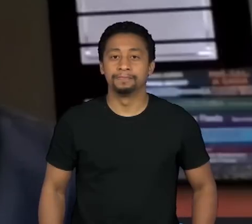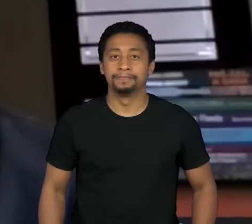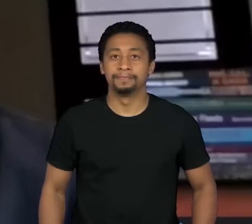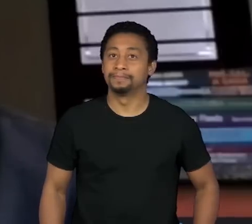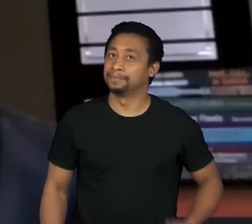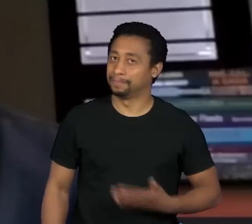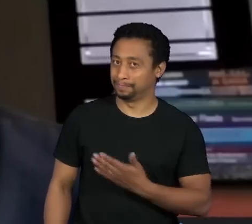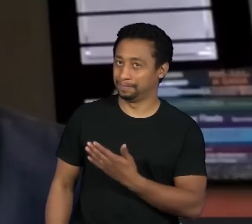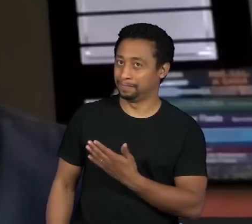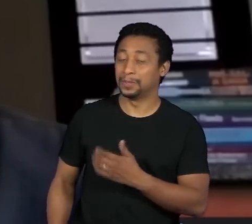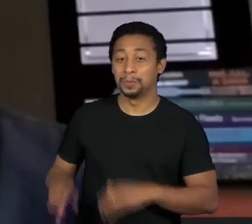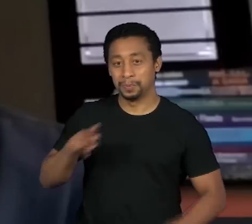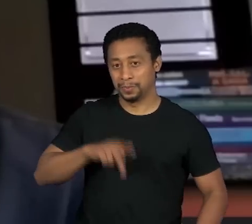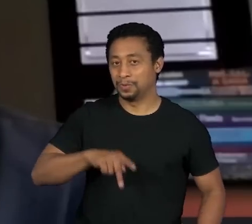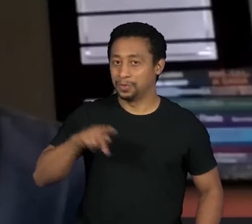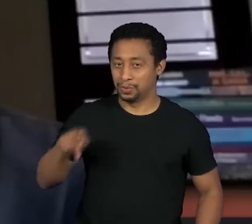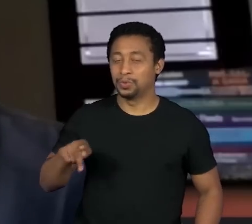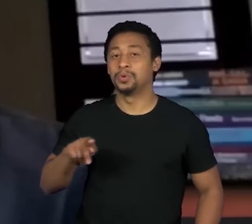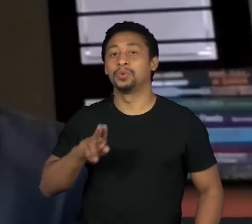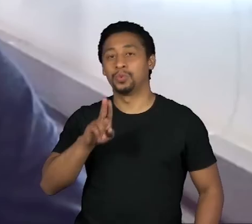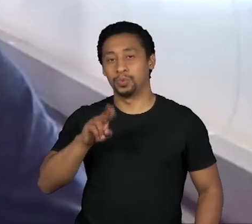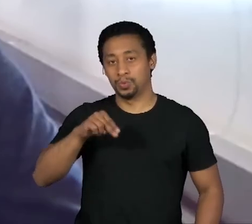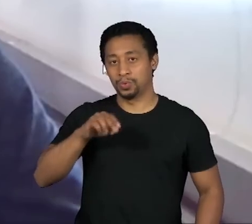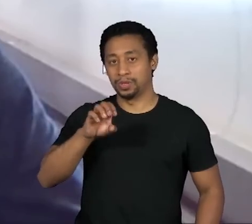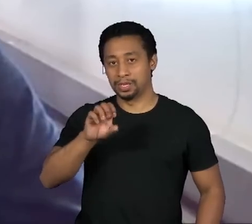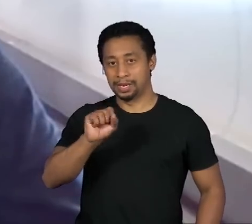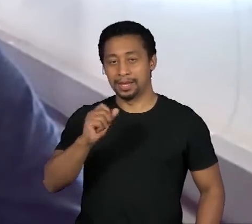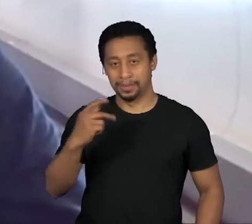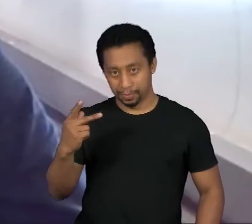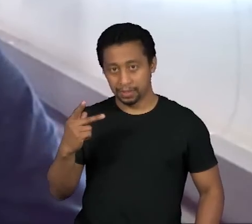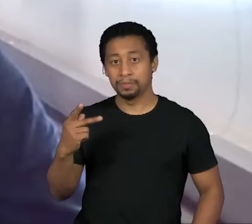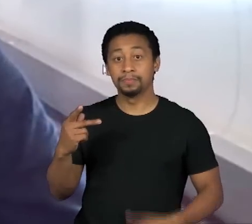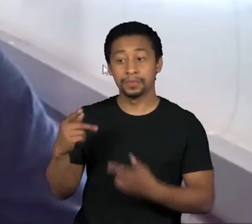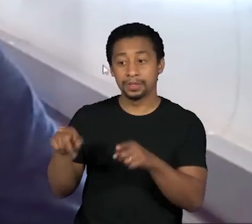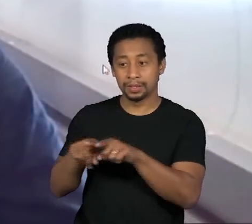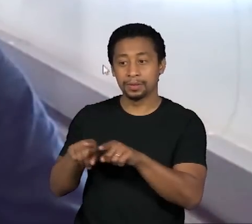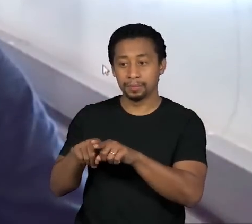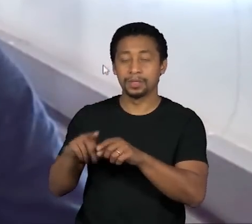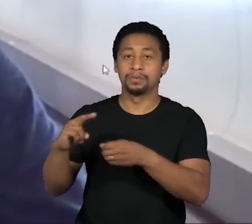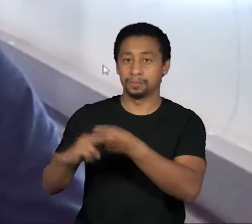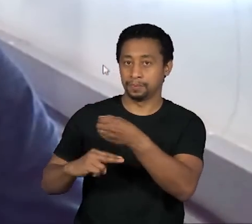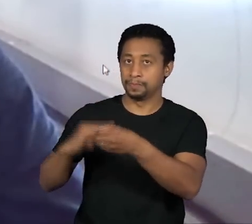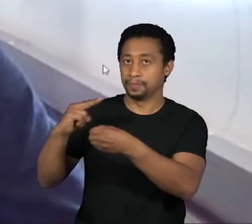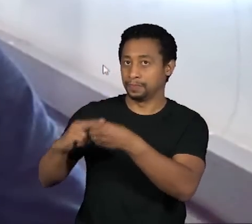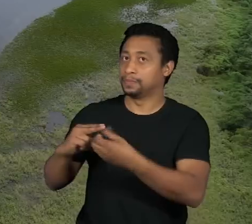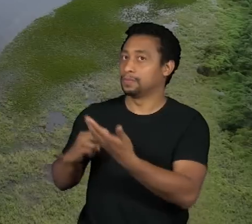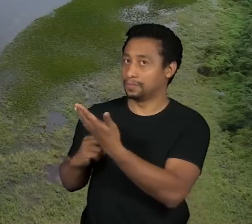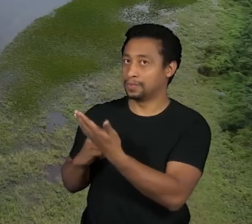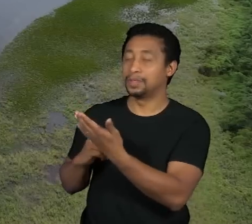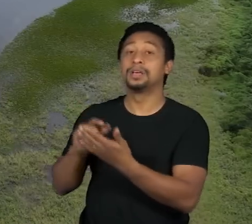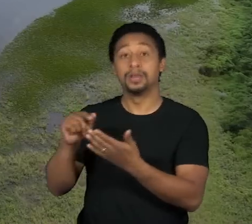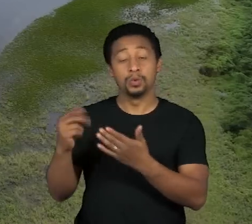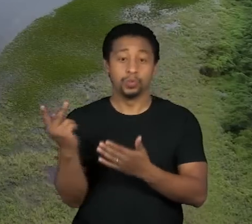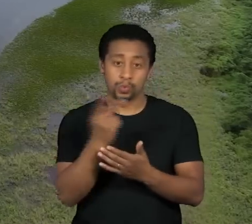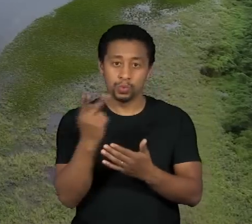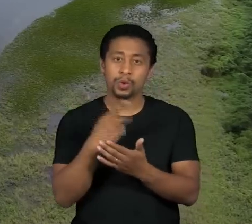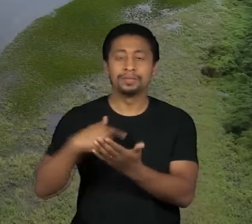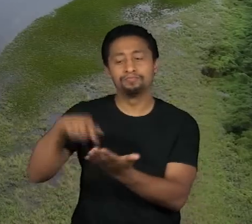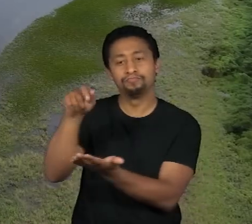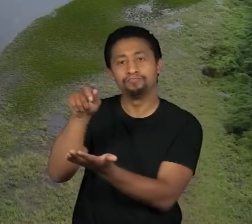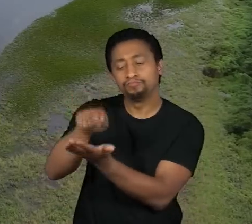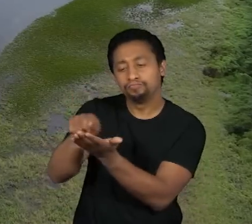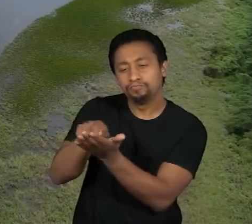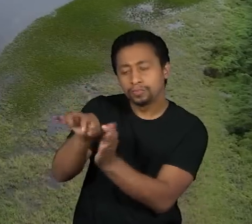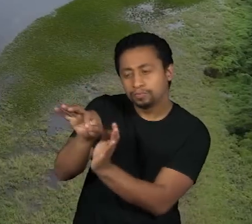Mário Assini, professor da Unesp de Rio Claro, e o pesquisador da Embrapa Pantanal, Ivan Bergier, são autores de um